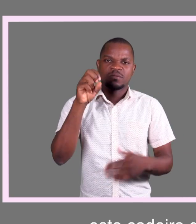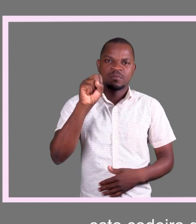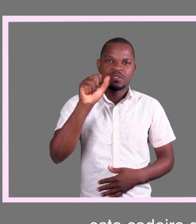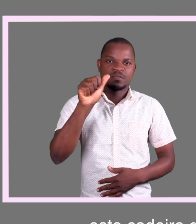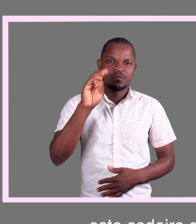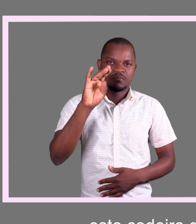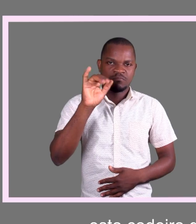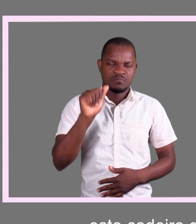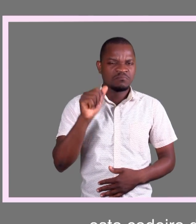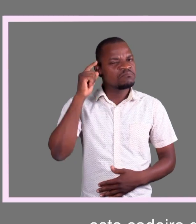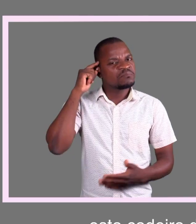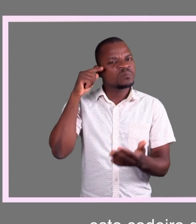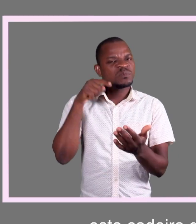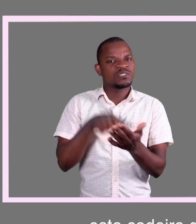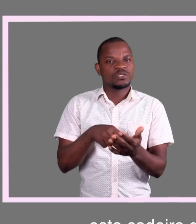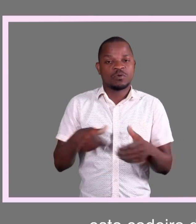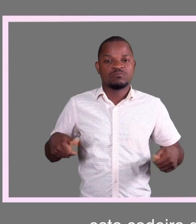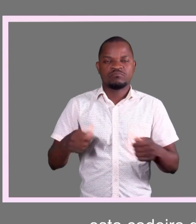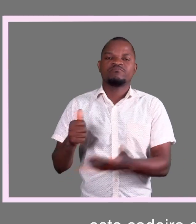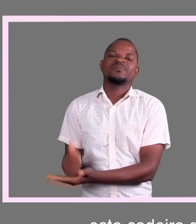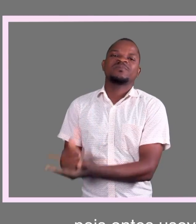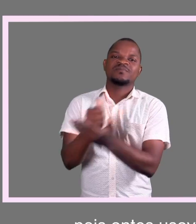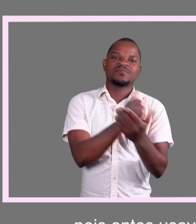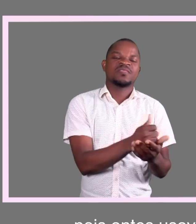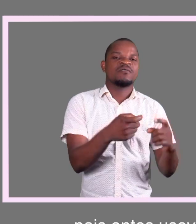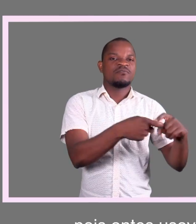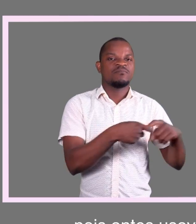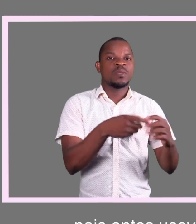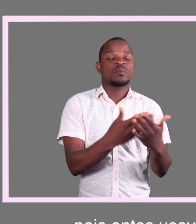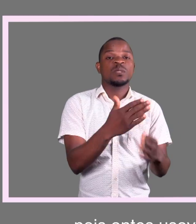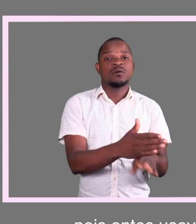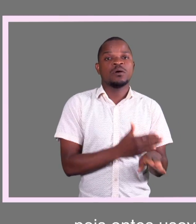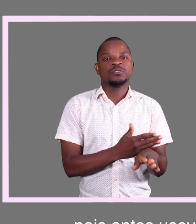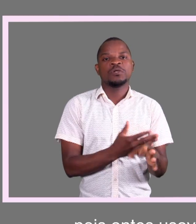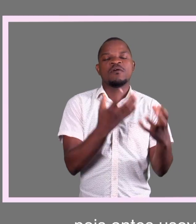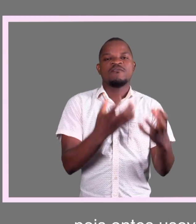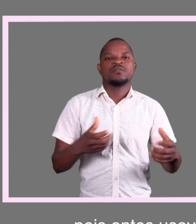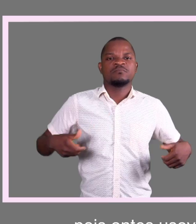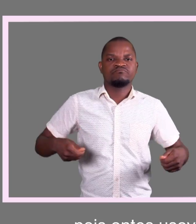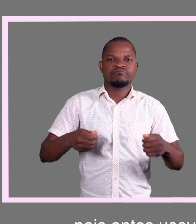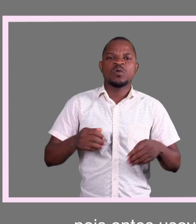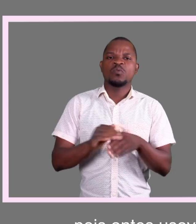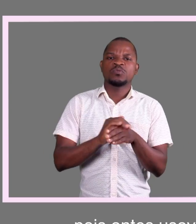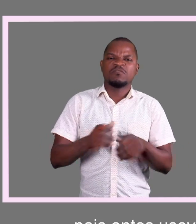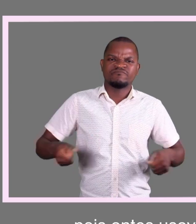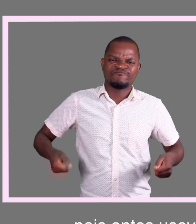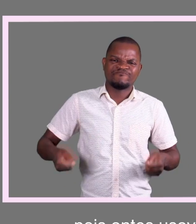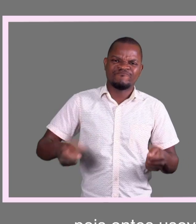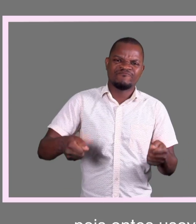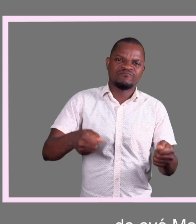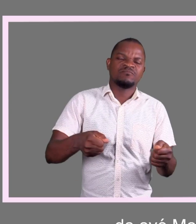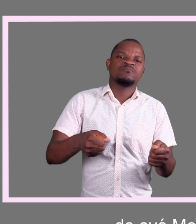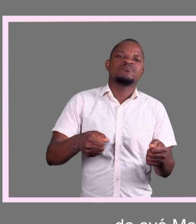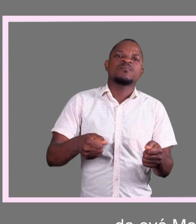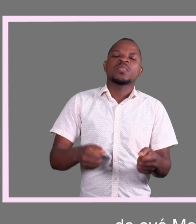esta cadeira de roda vai aliviar a dor da família, pois antes usava carinha de mão para a